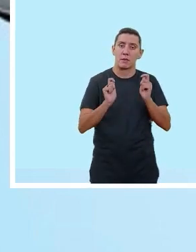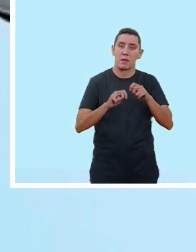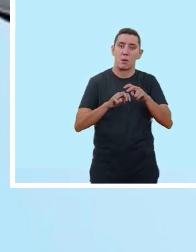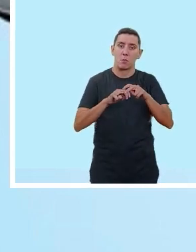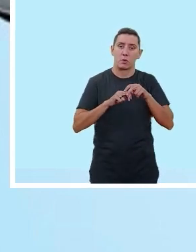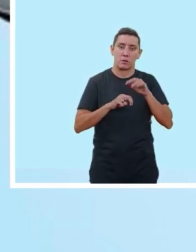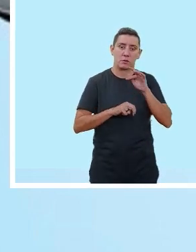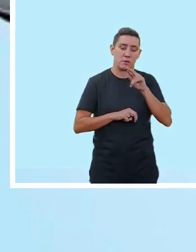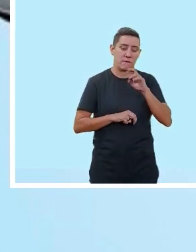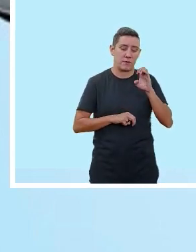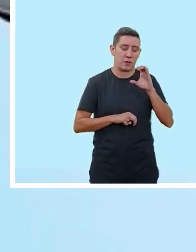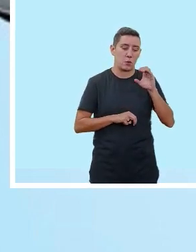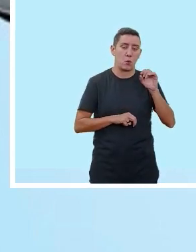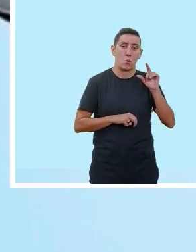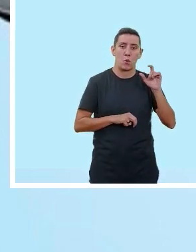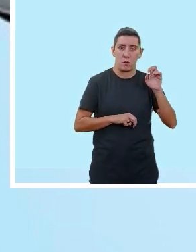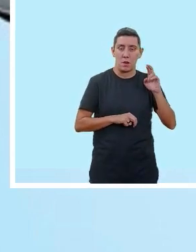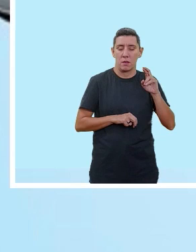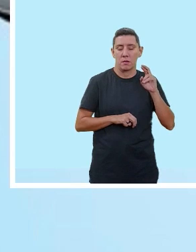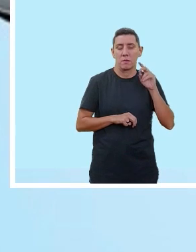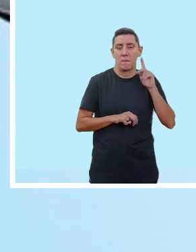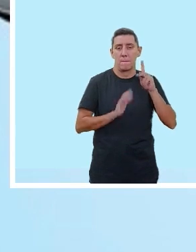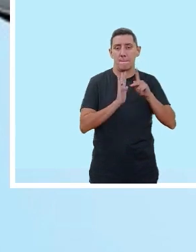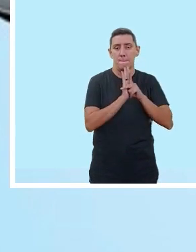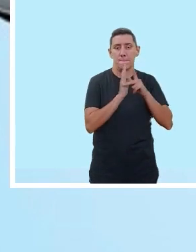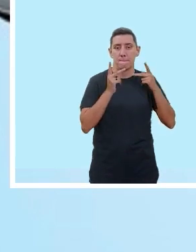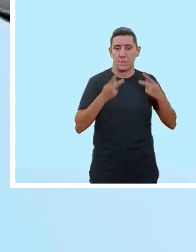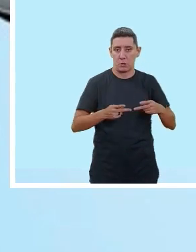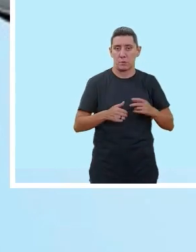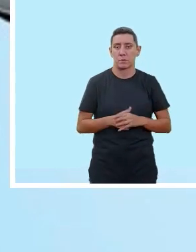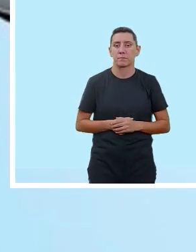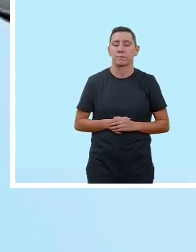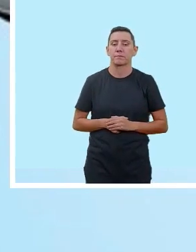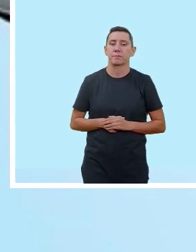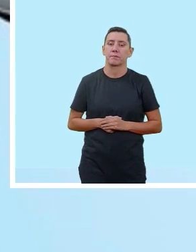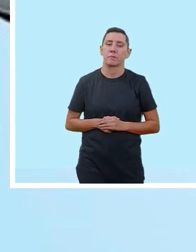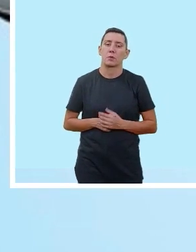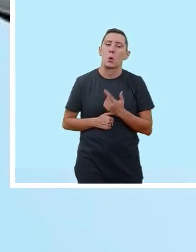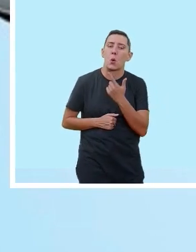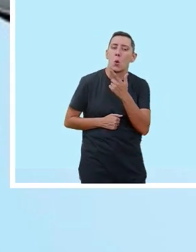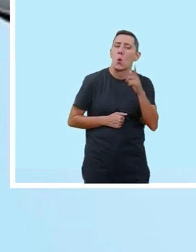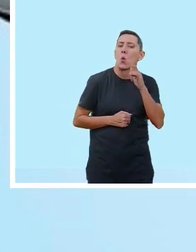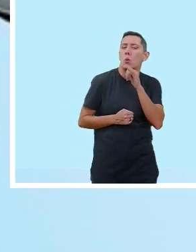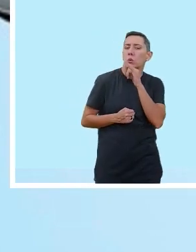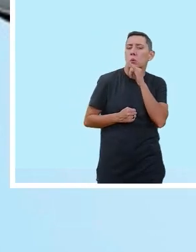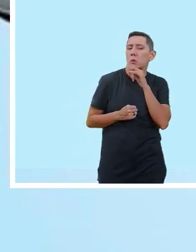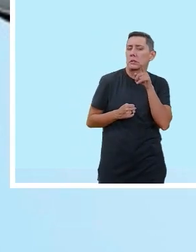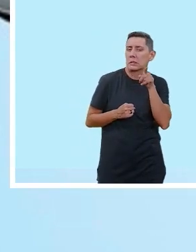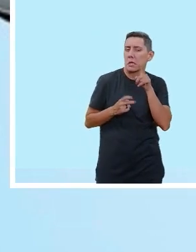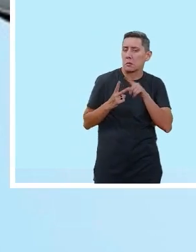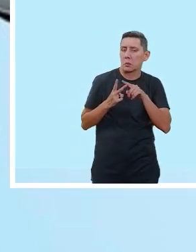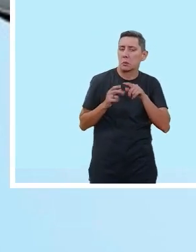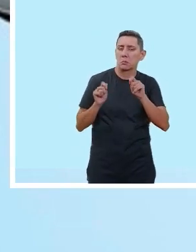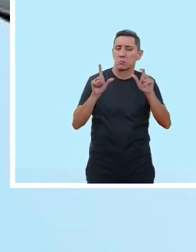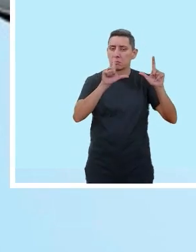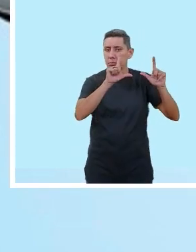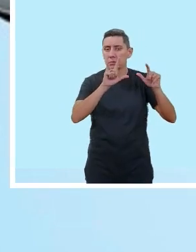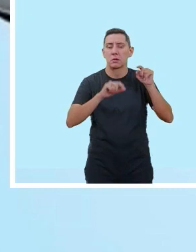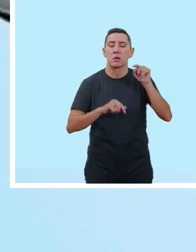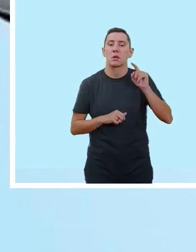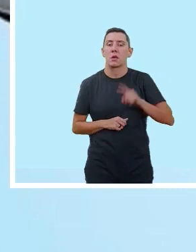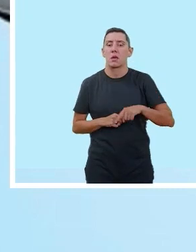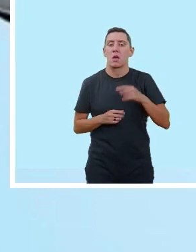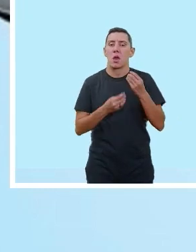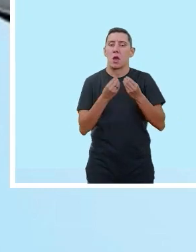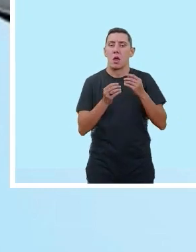solução que a Huawei desenvolveu para o seu ambiente de dados, tá? Aqui um outro exemplo muito prático, né? O centro de